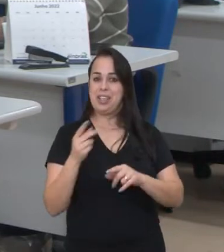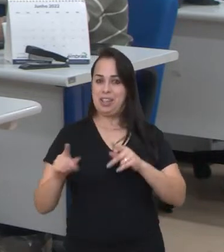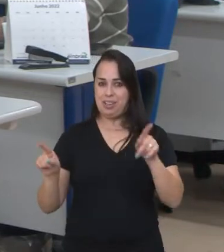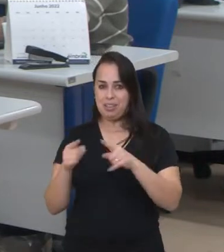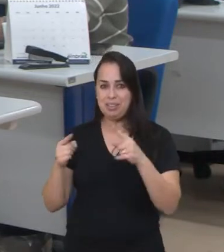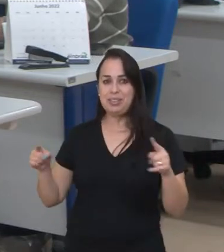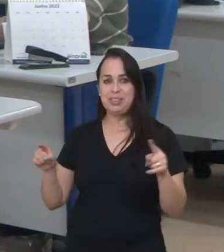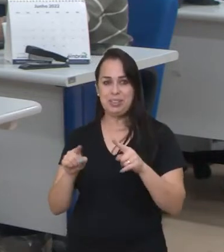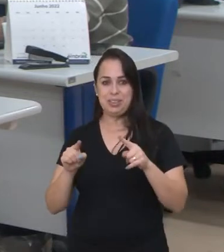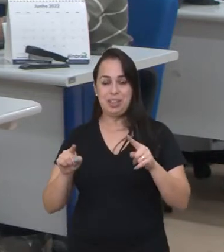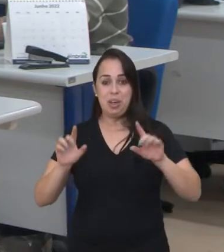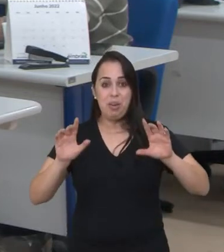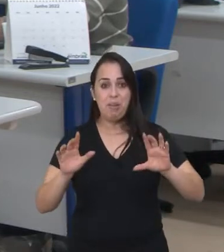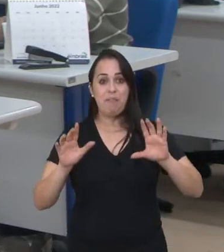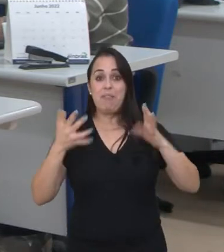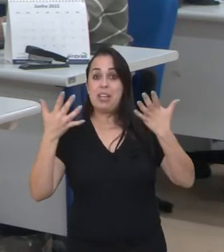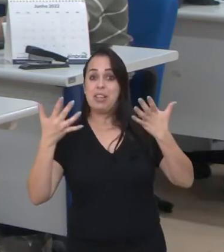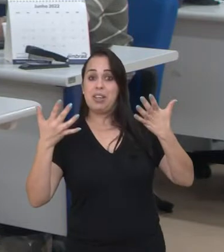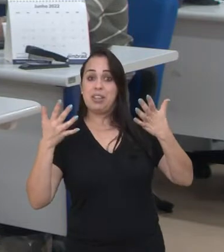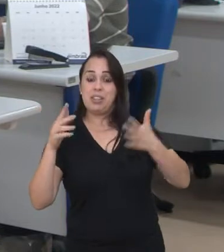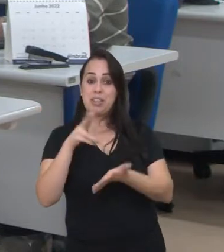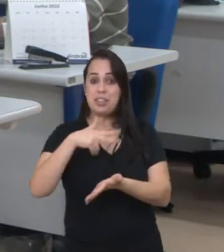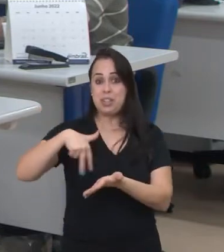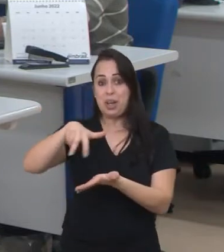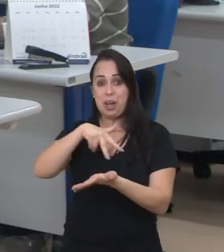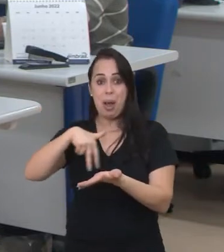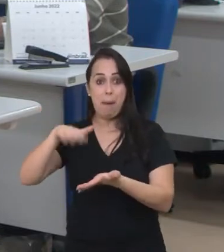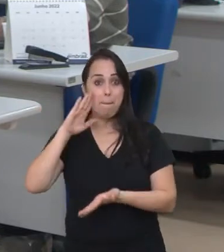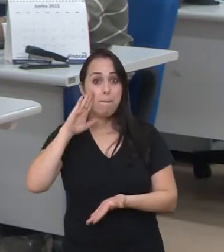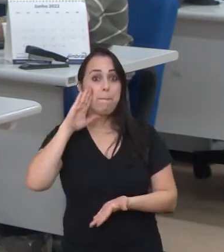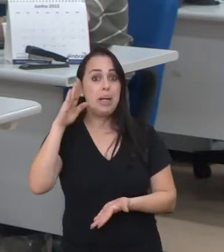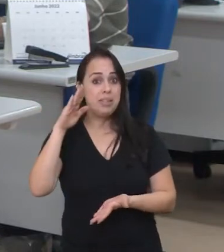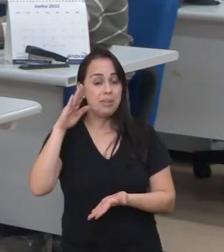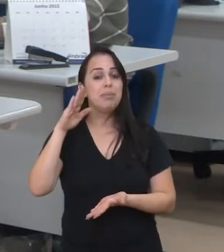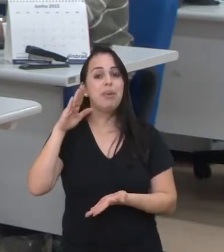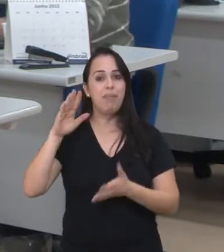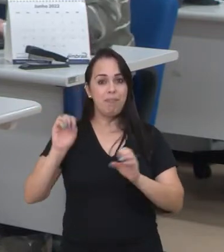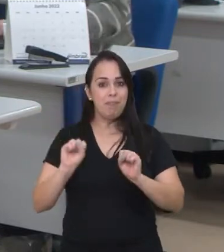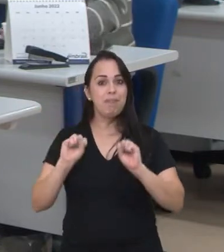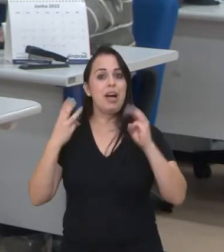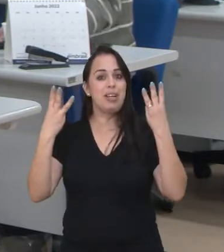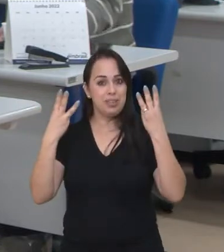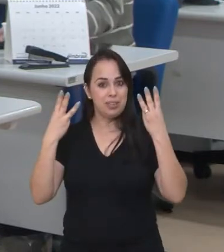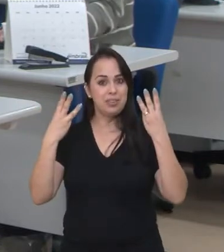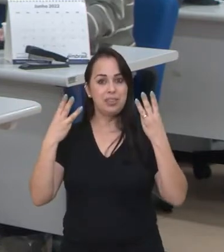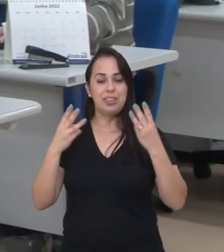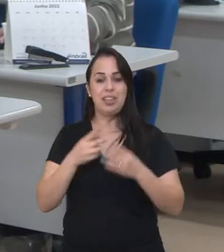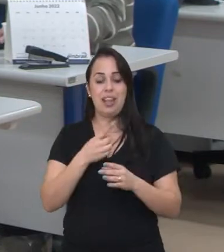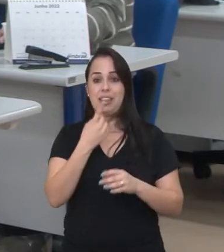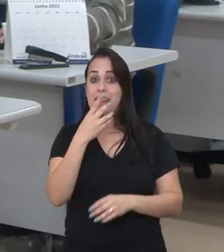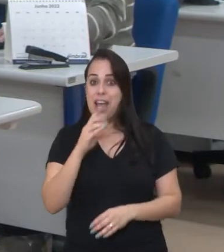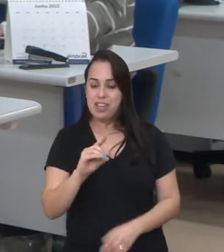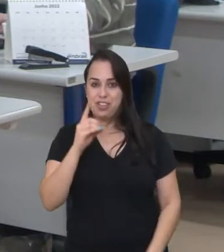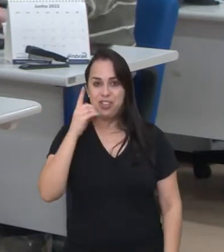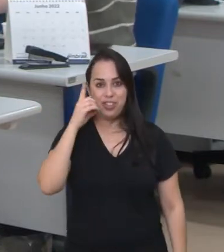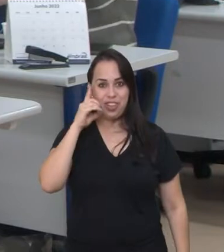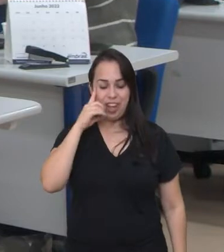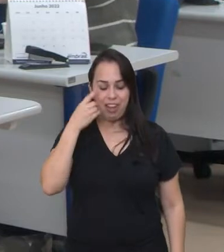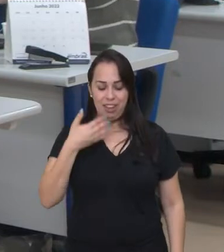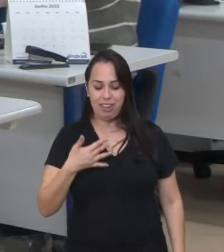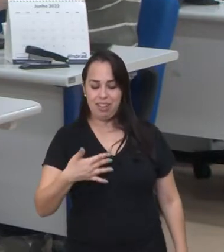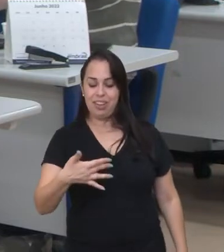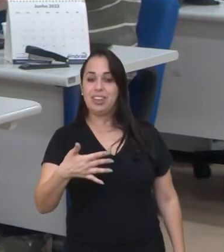com a 32ª edição do Fest dança um dos principais festivais do gênero aqui em São José vão ser dez dias de